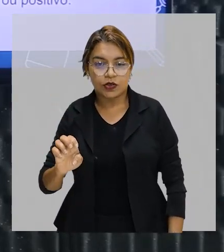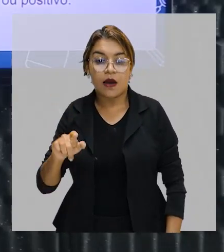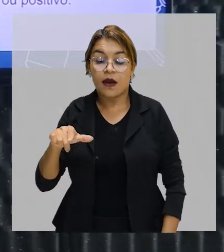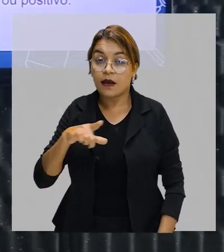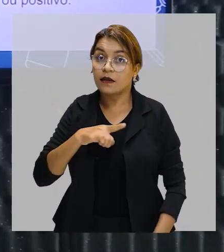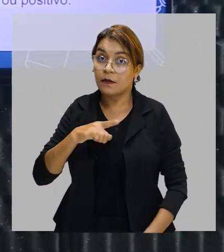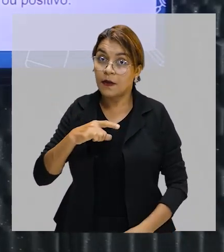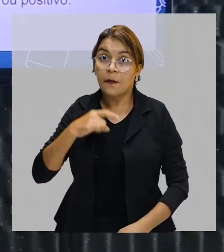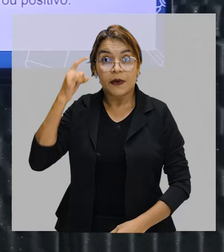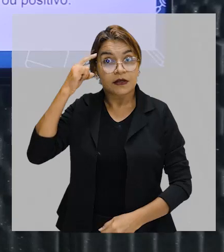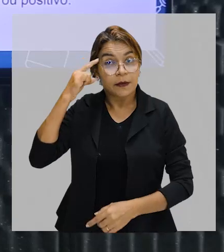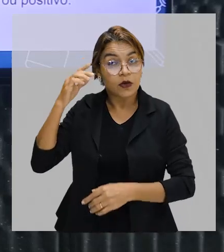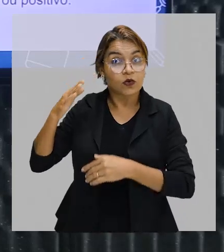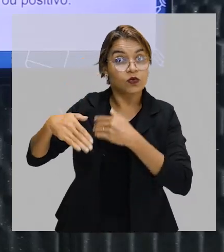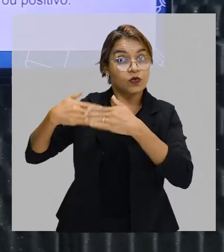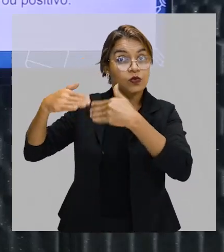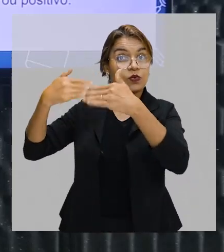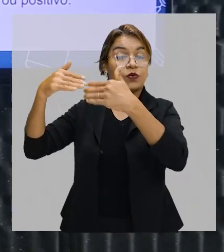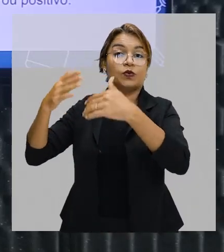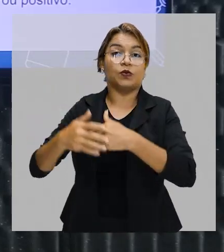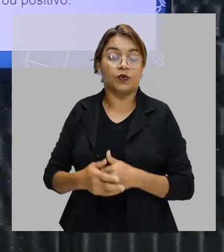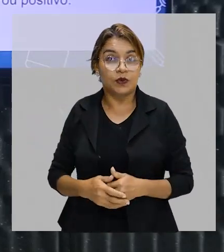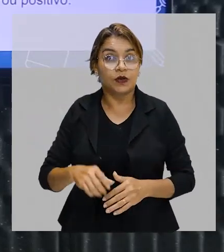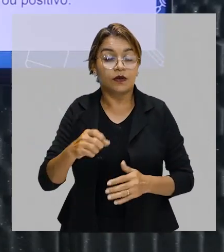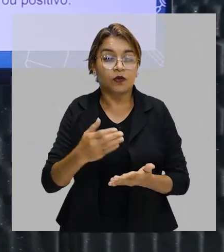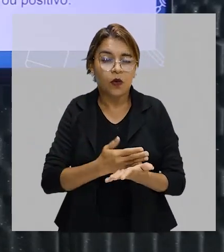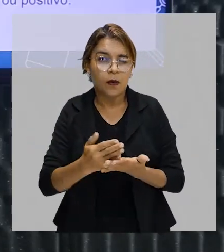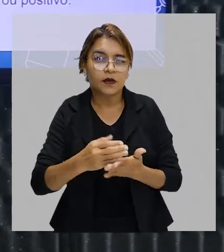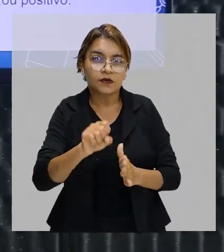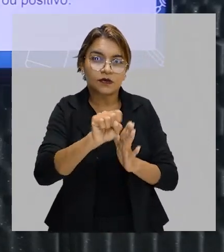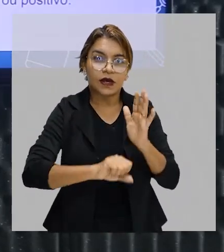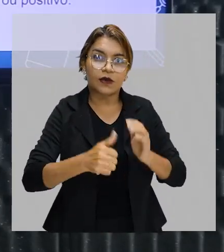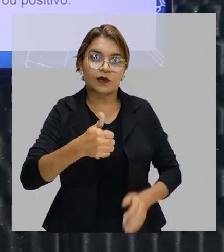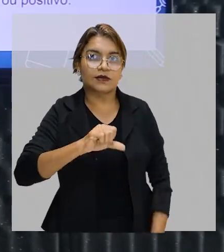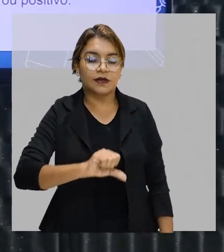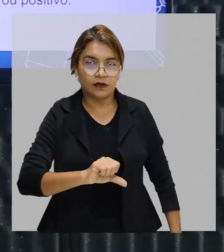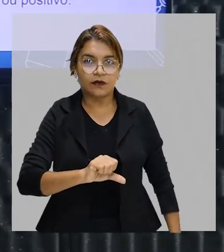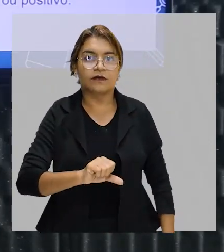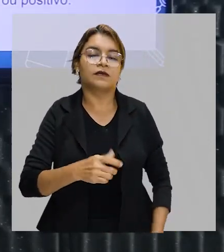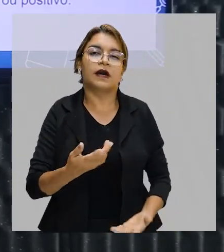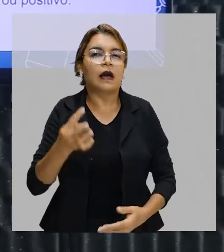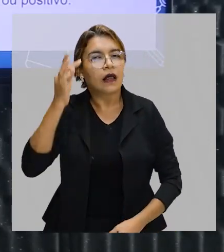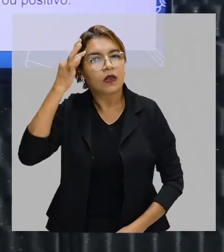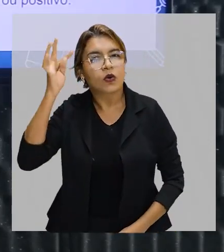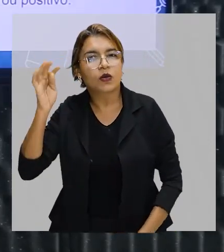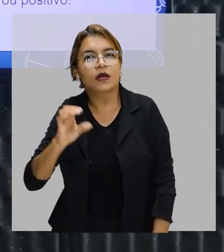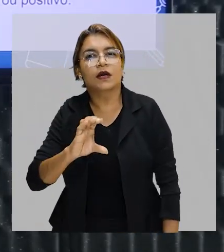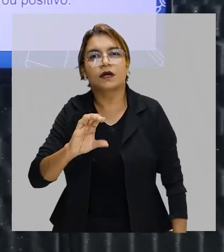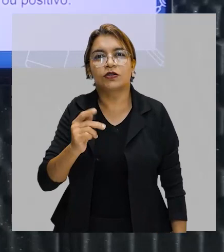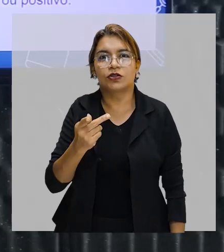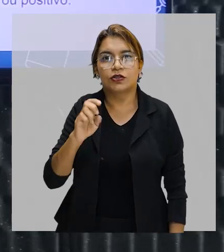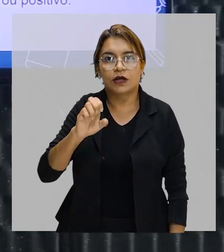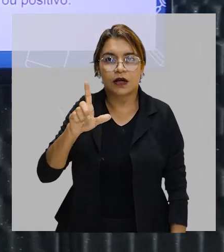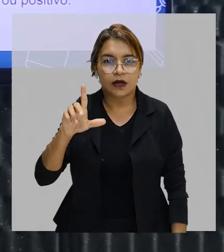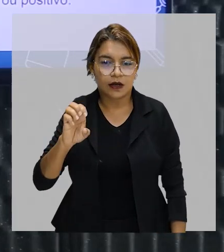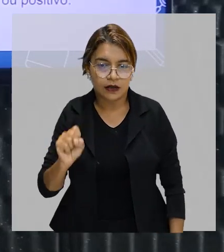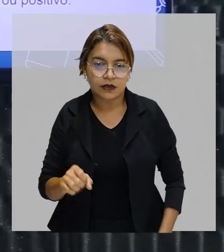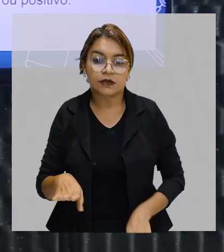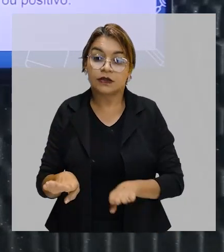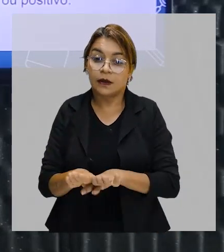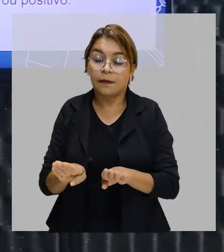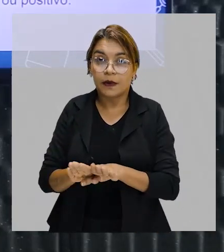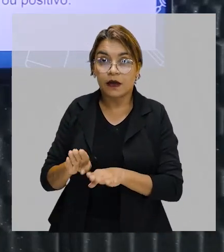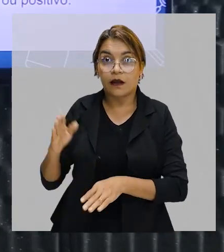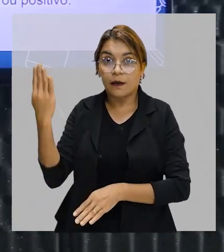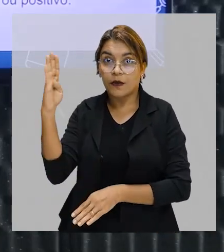evolucionista, que é o pensamento que vem lá do começo do século XIX, das teorias de Charles Darwin, lá na biologia, certo? Então